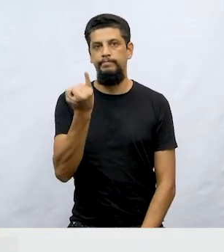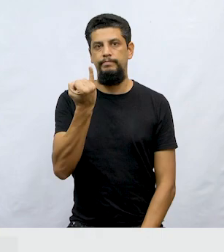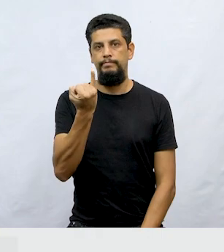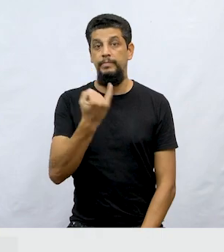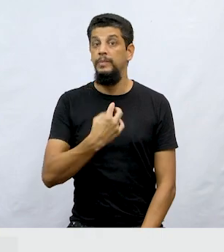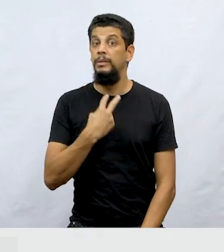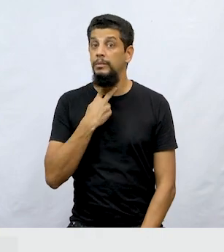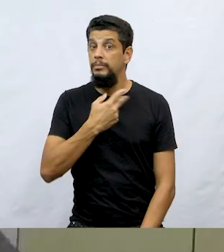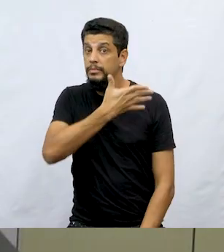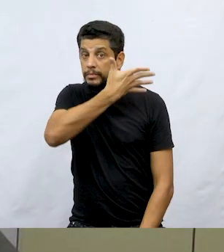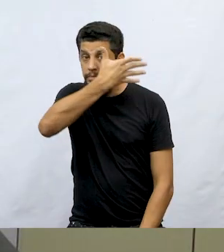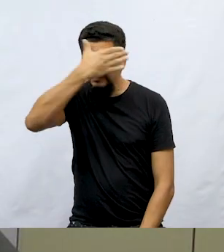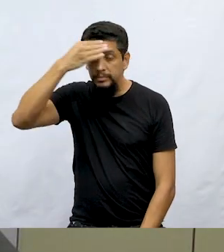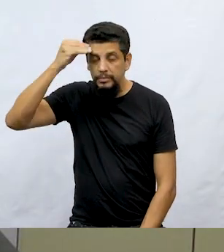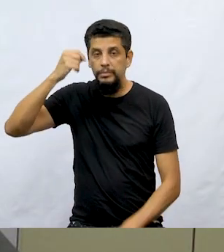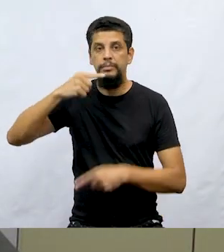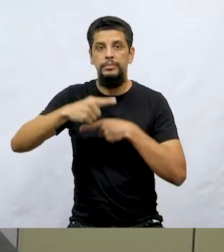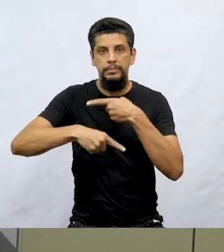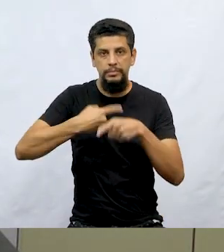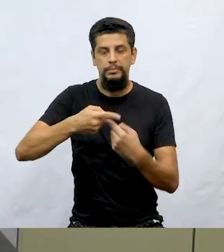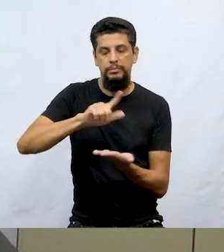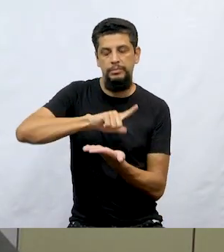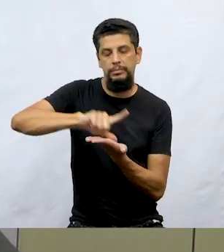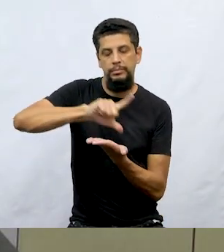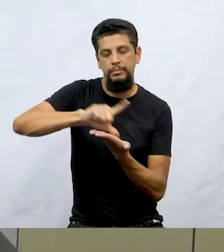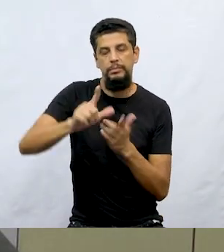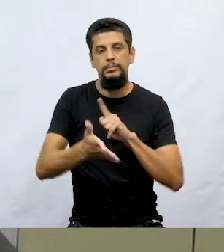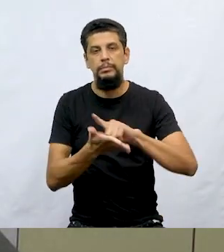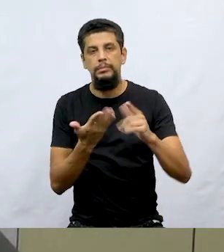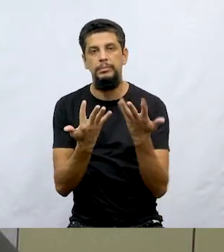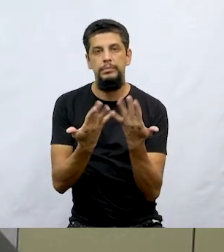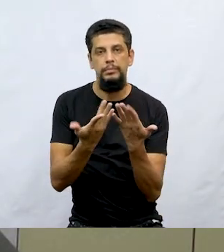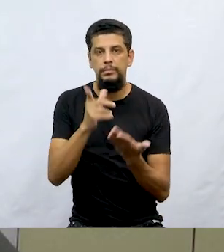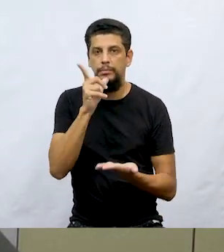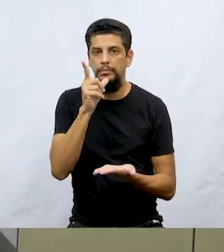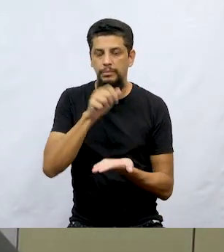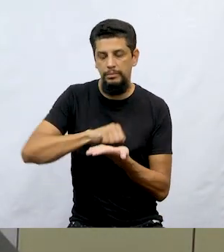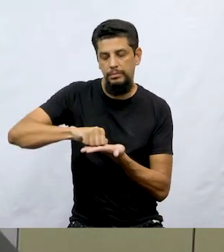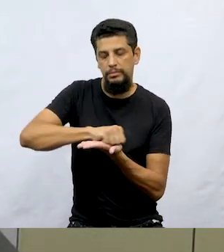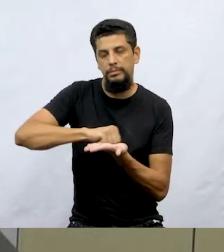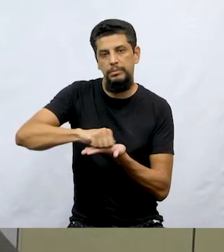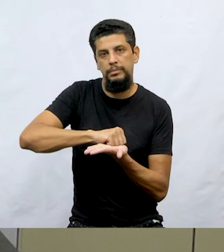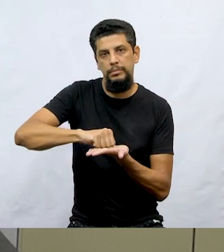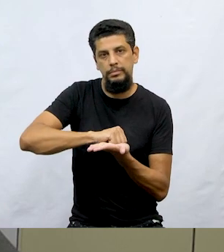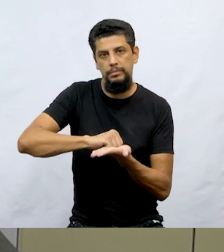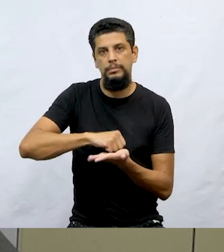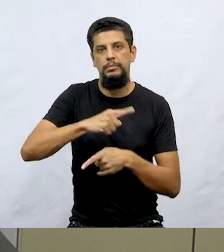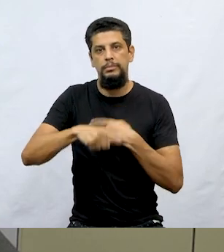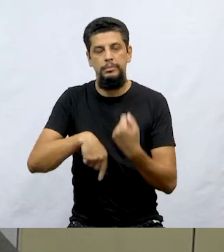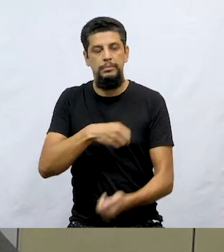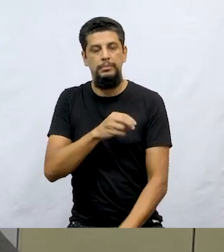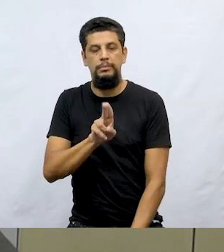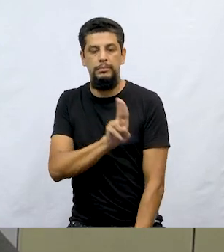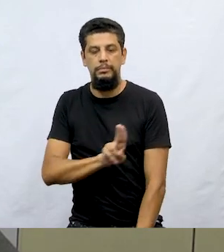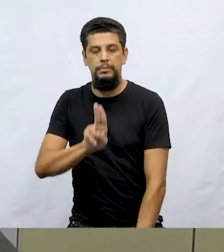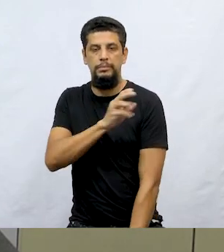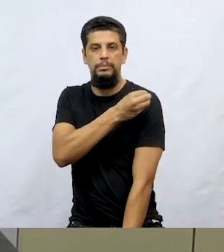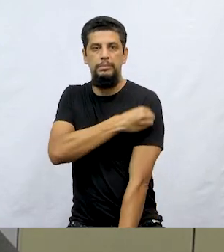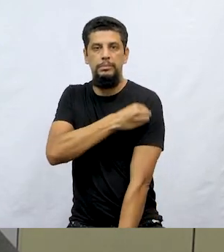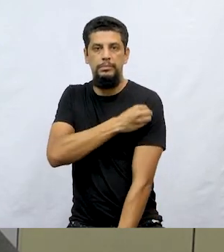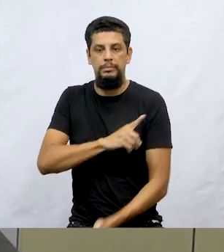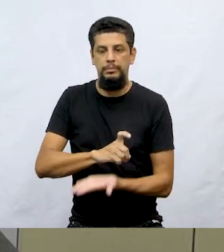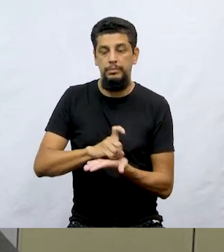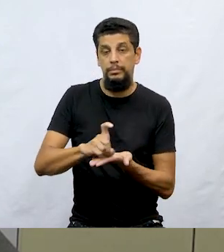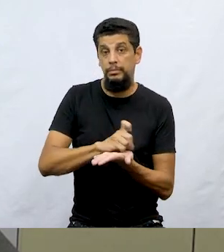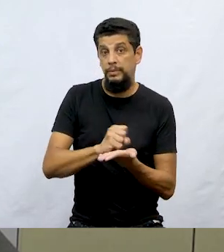Fundamental, pessoal! Não esqueçam! Depois de lavar as mãos com água e sabão, passar o